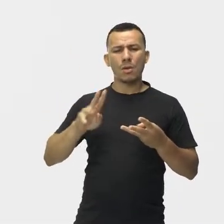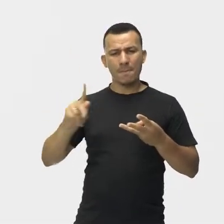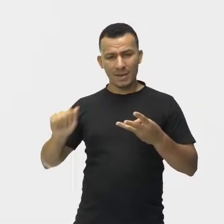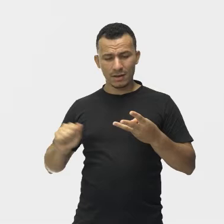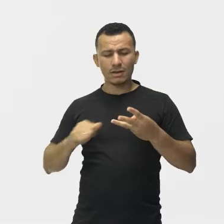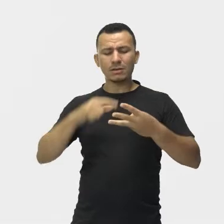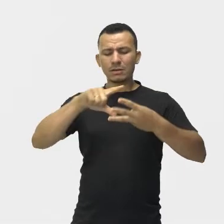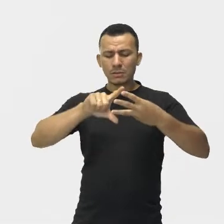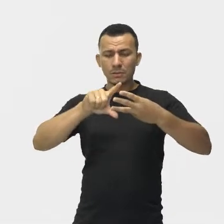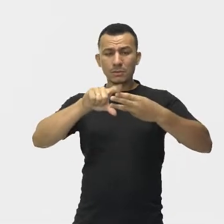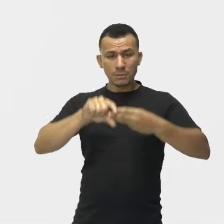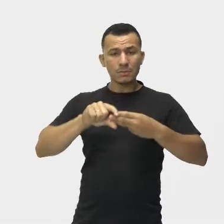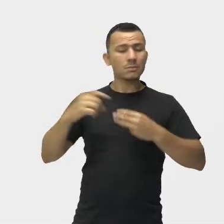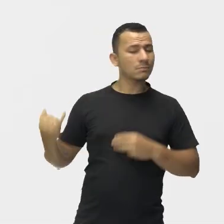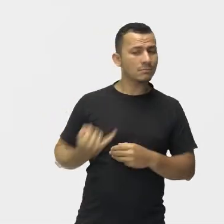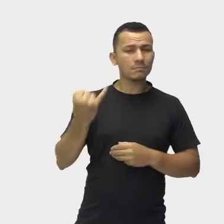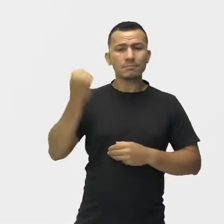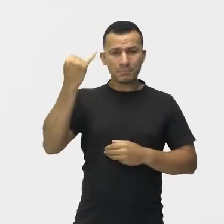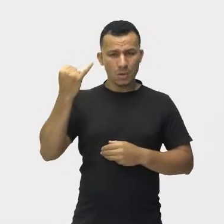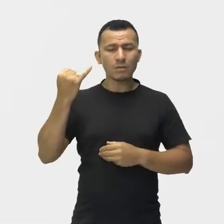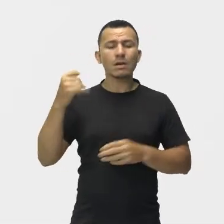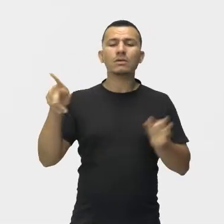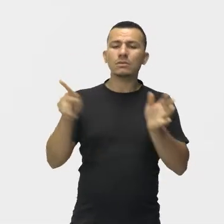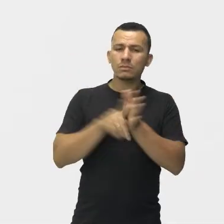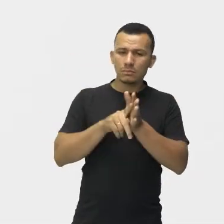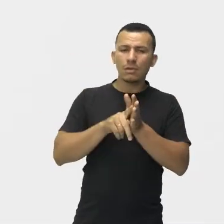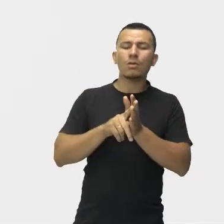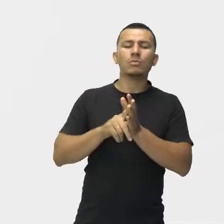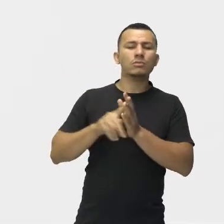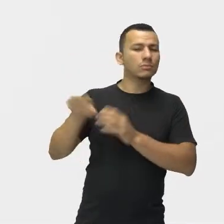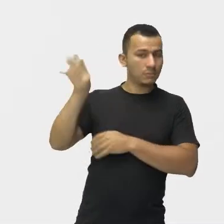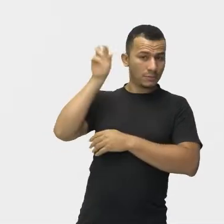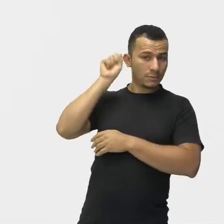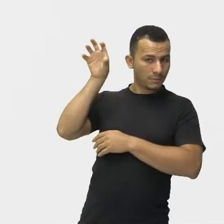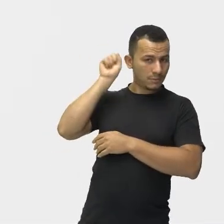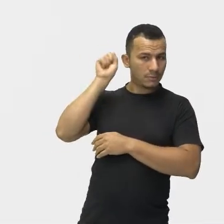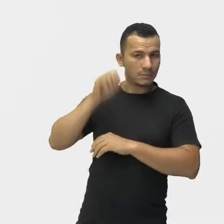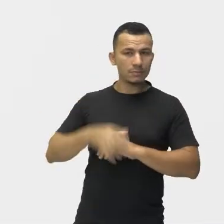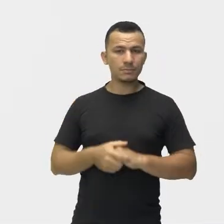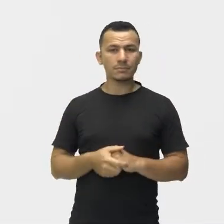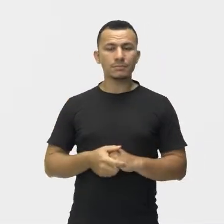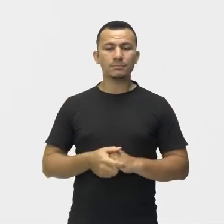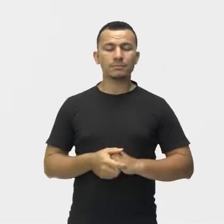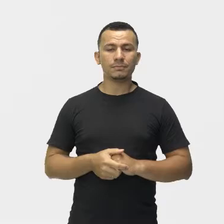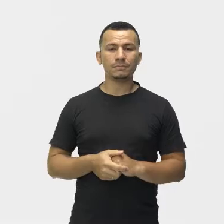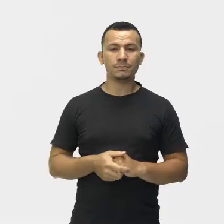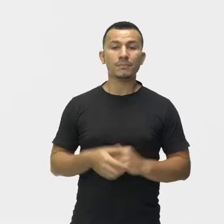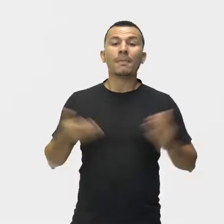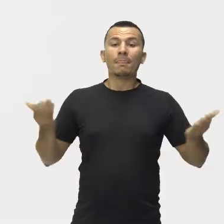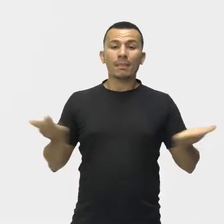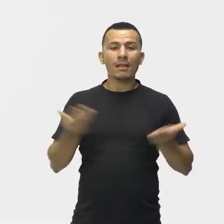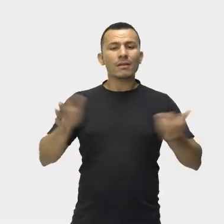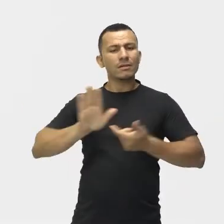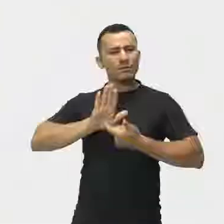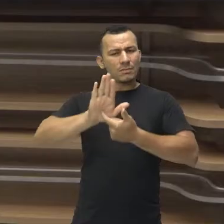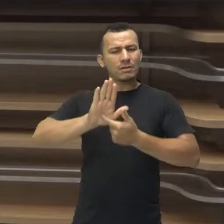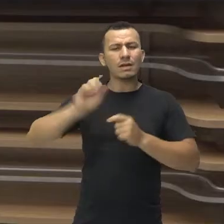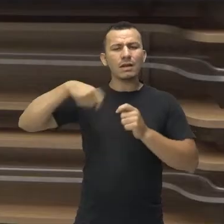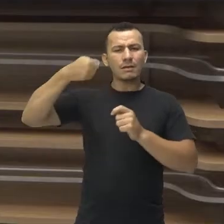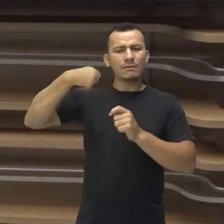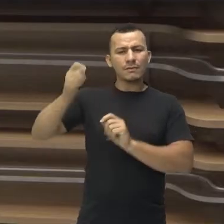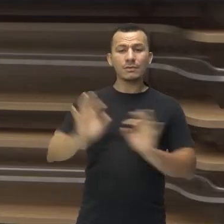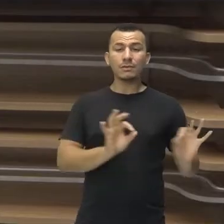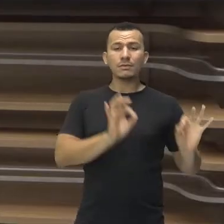importantes e relacionados também à nossa audição, certo? A gente vai visualizar agora um vídeo